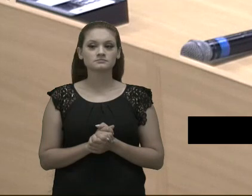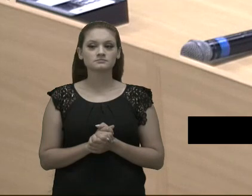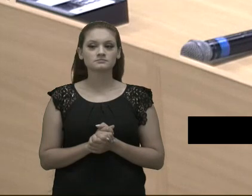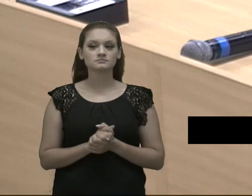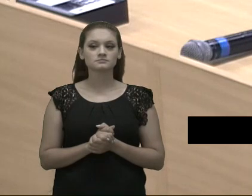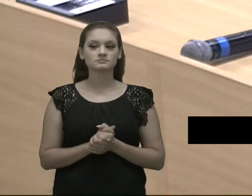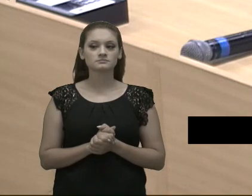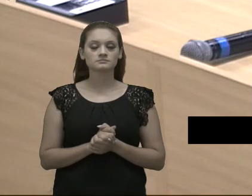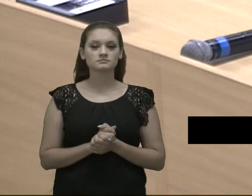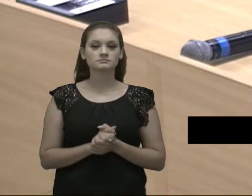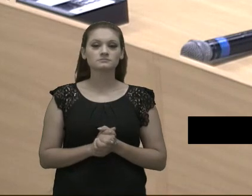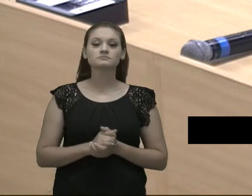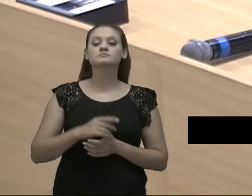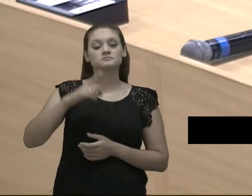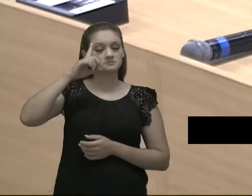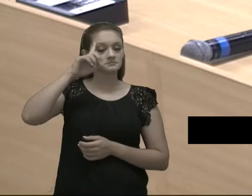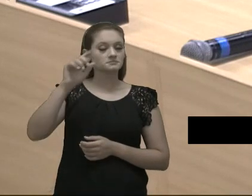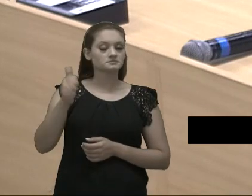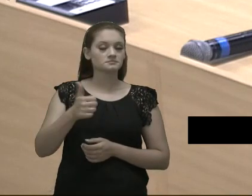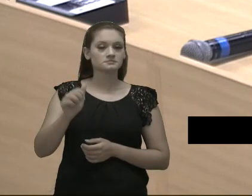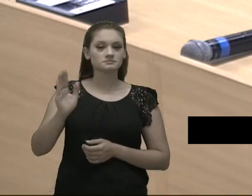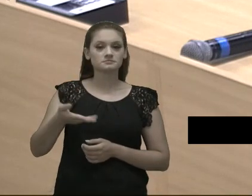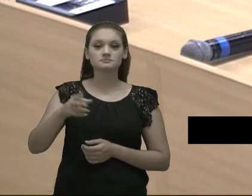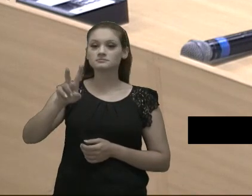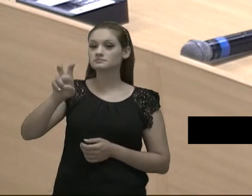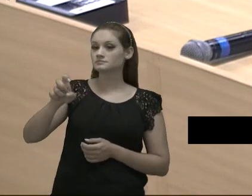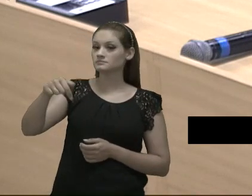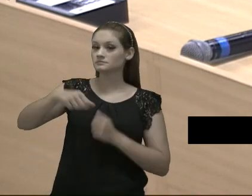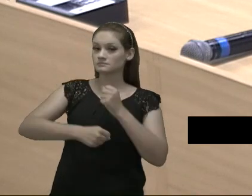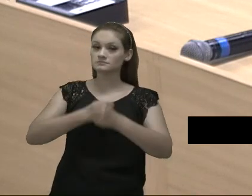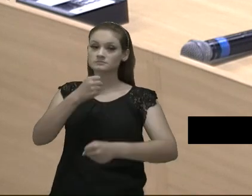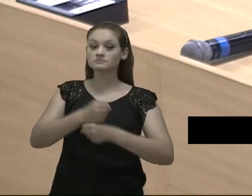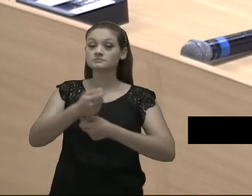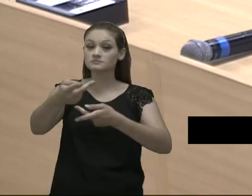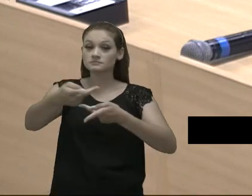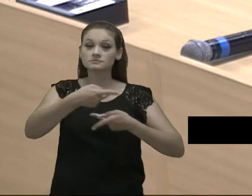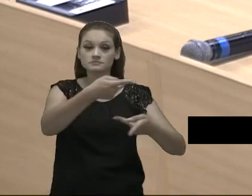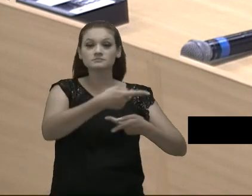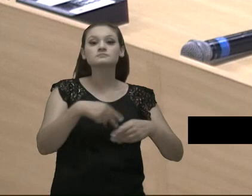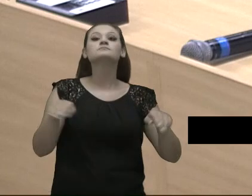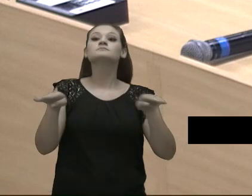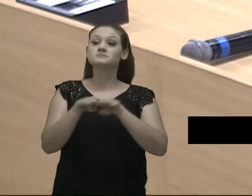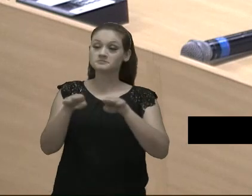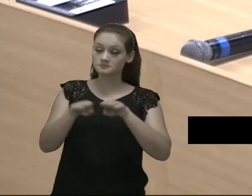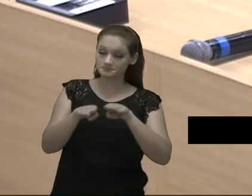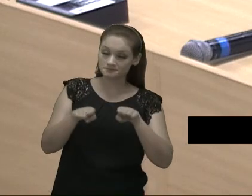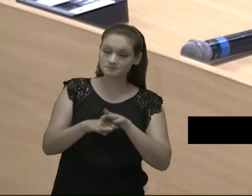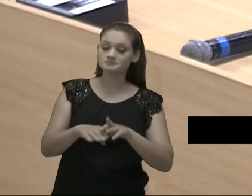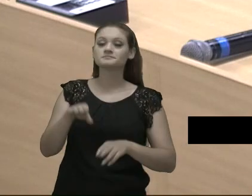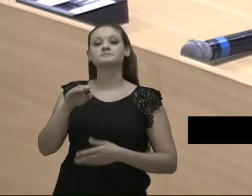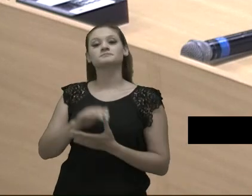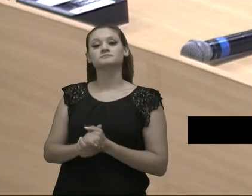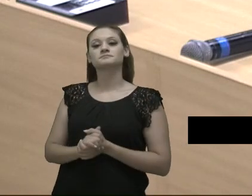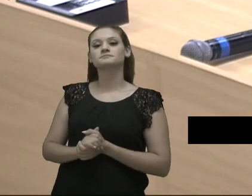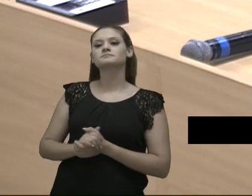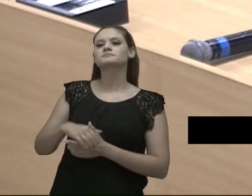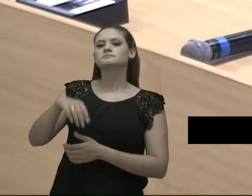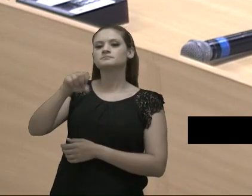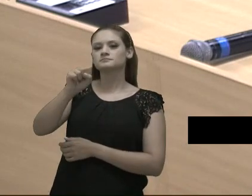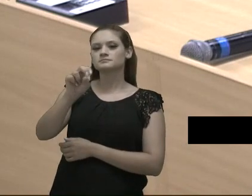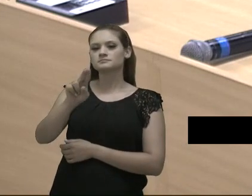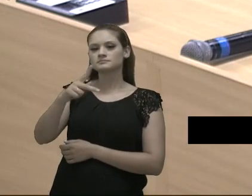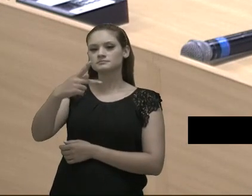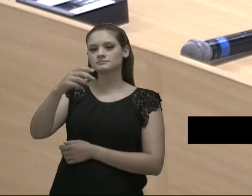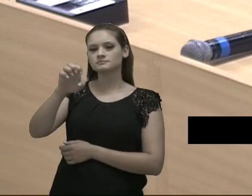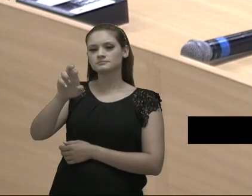11/5 desse ano, fui convidado também pelo senhor Ivan para assumir também a supervisão administrativa da UPA